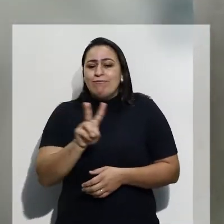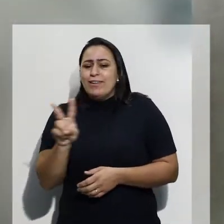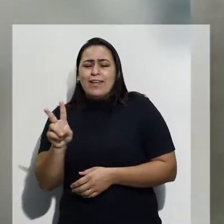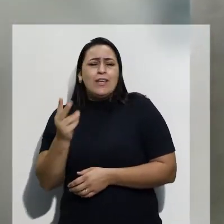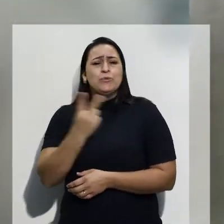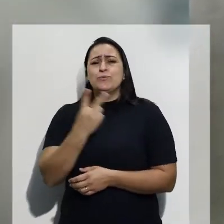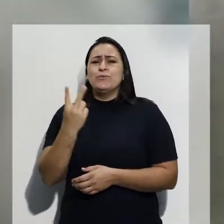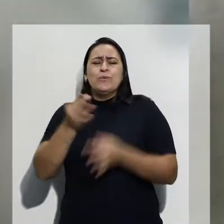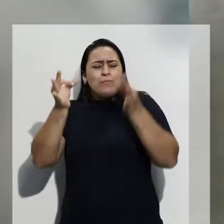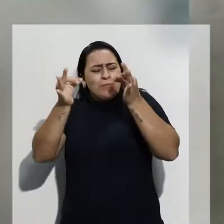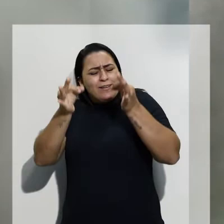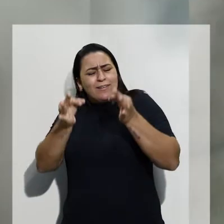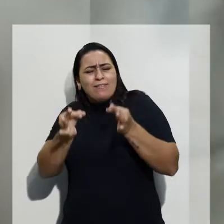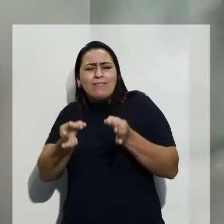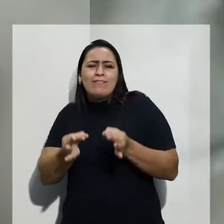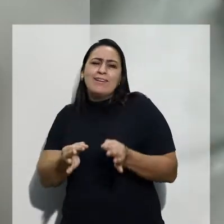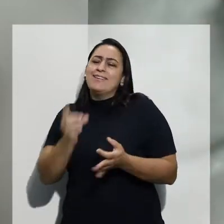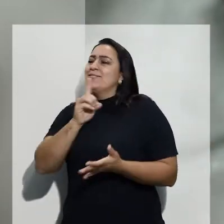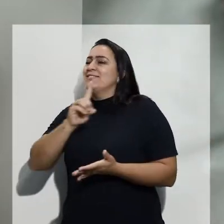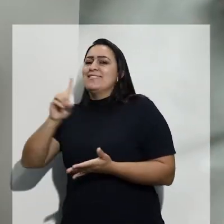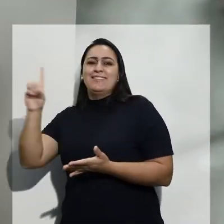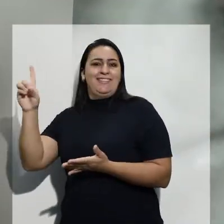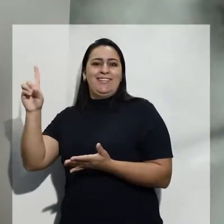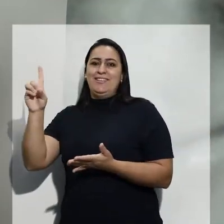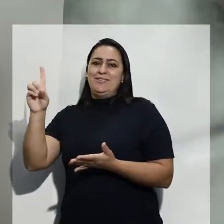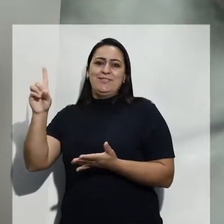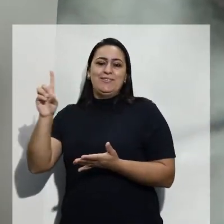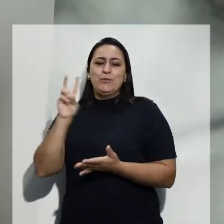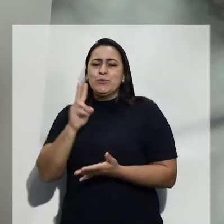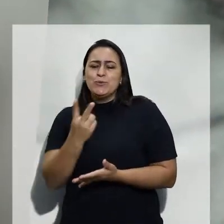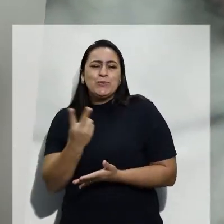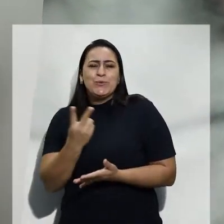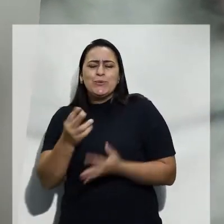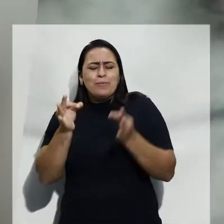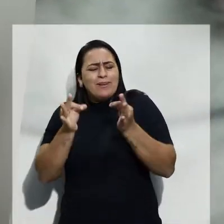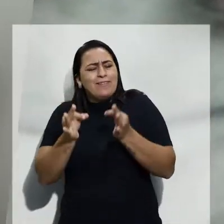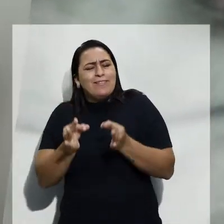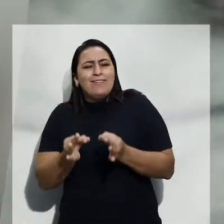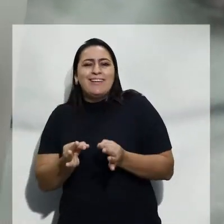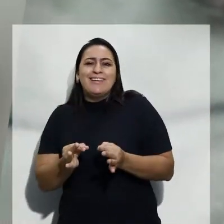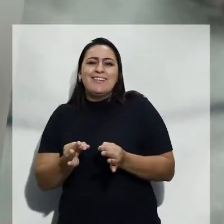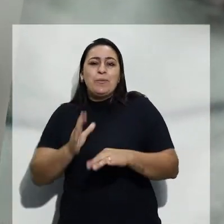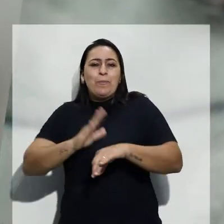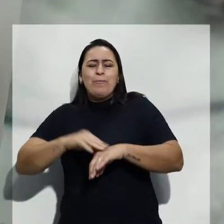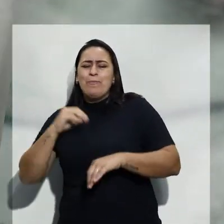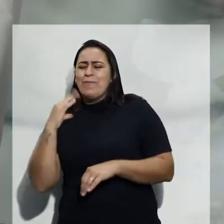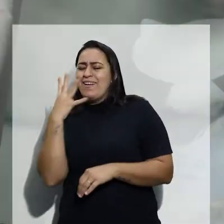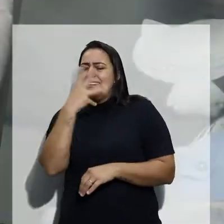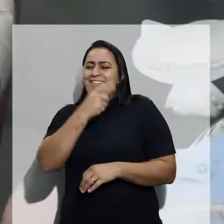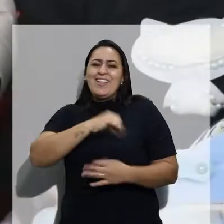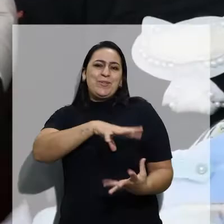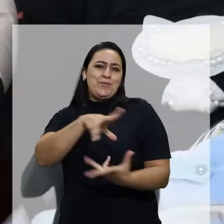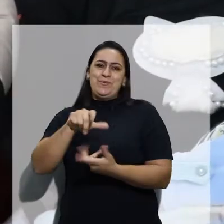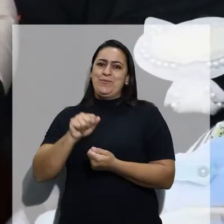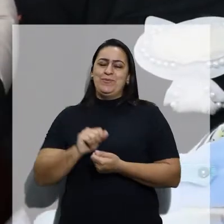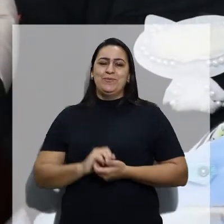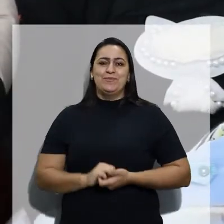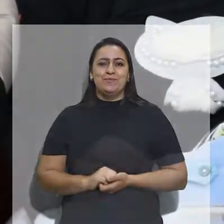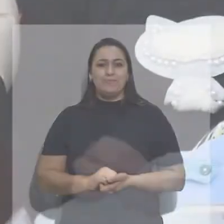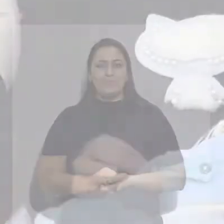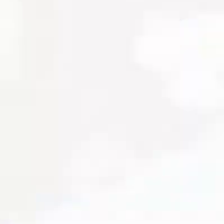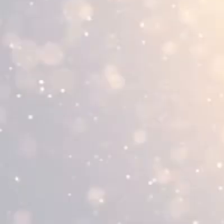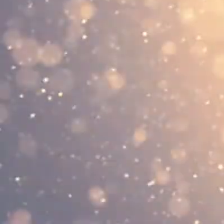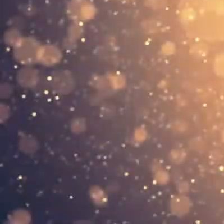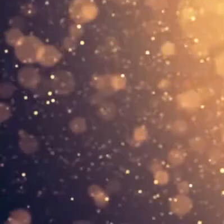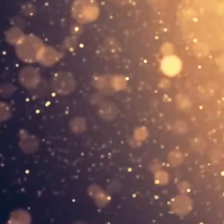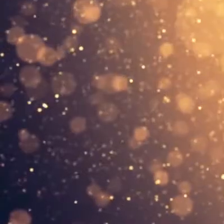-los lá, de ver a perfeição de Deus estampados na minha frente. Tavam ali, eram perfeitos, eram os bebês mais lindos do mundo que eu já tinha